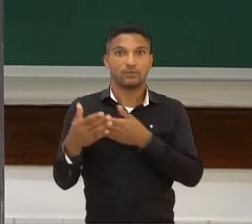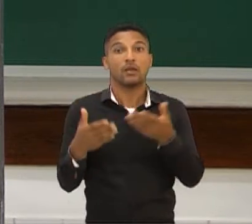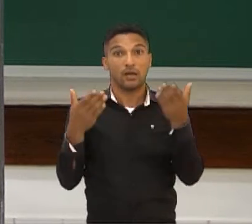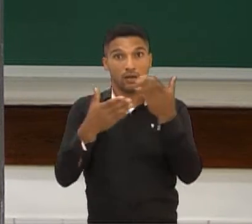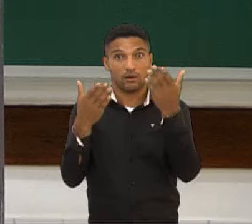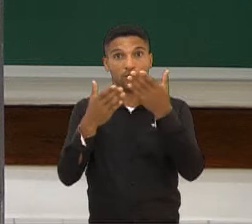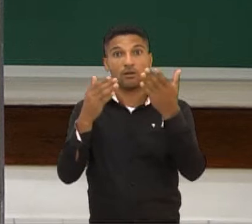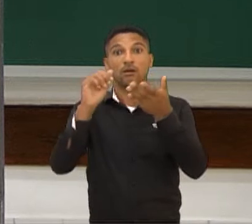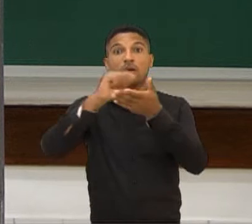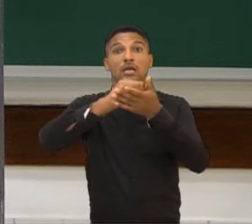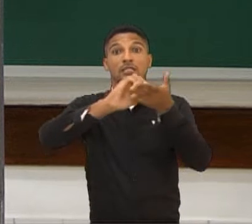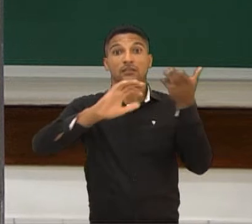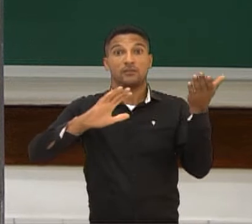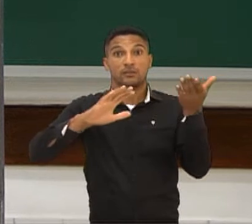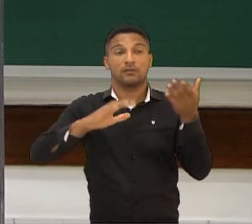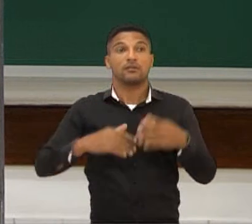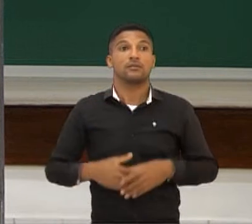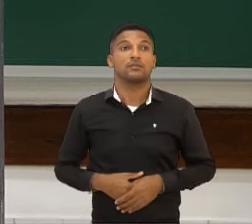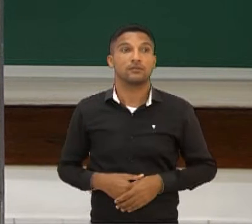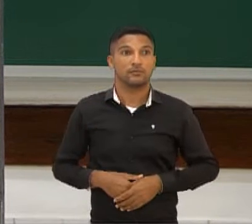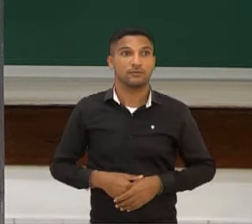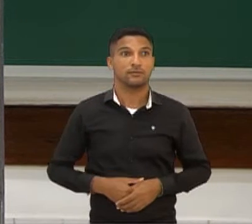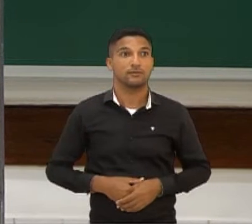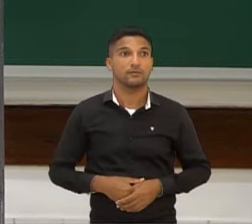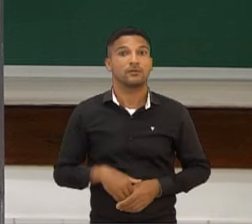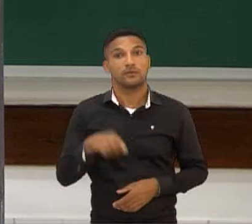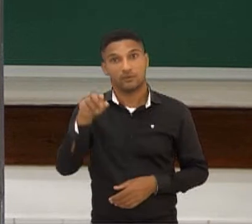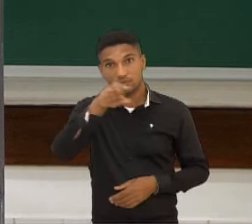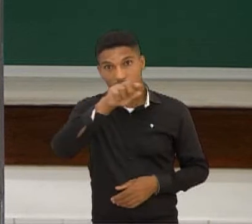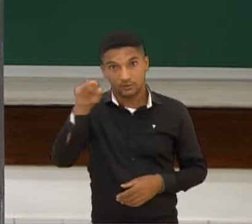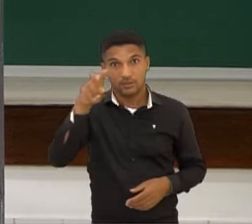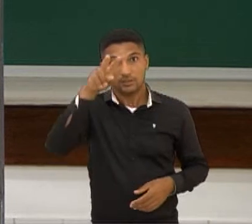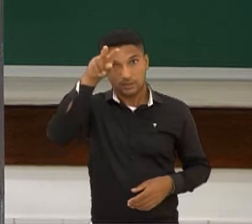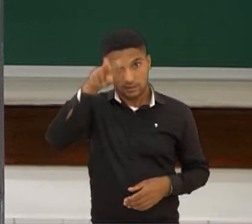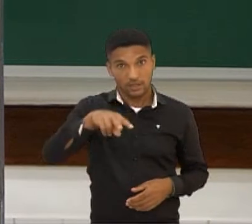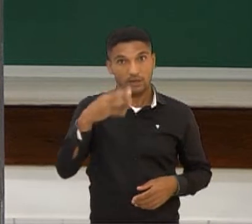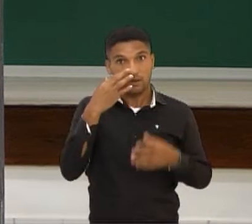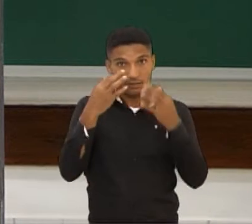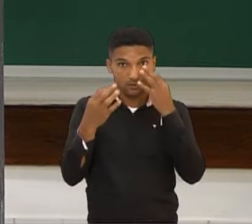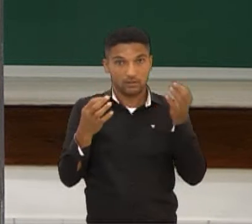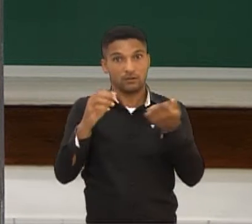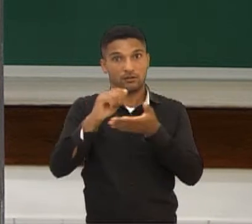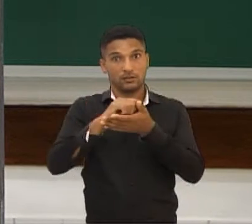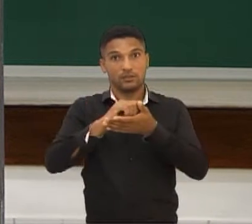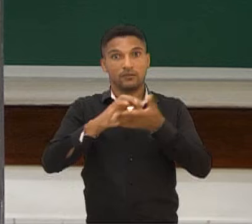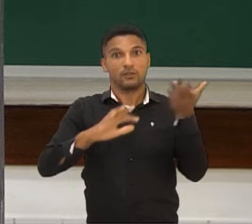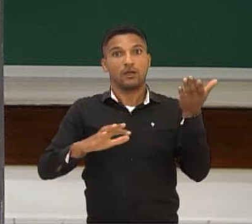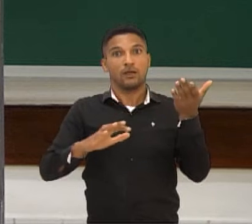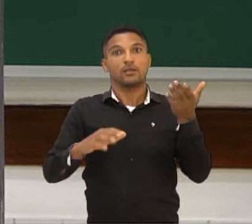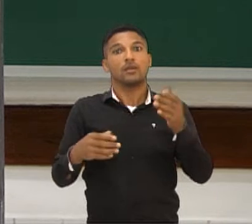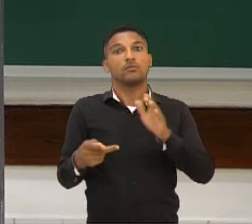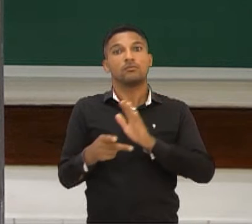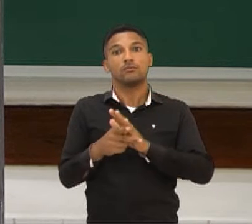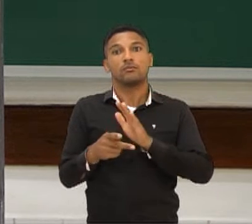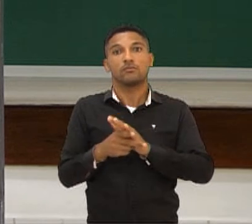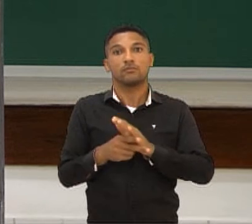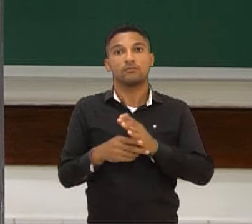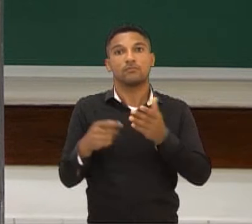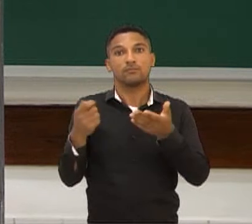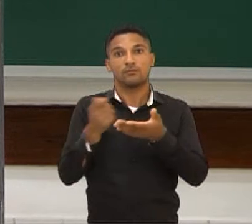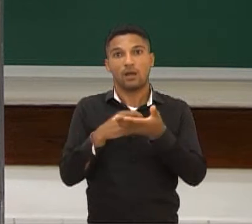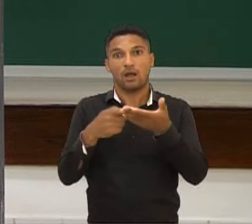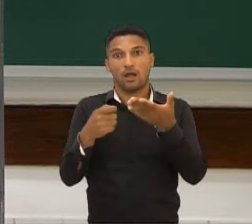algumas atividades. Quero que vocês leiam com atenção. Nós vamos fazer atividades agora discursivas, então vocês têm